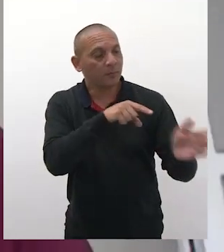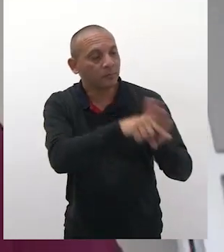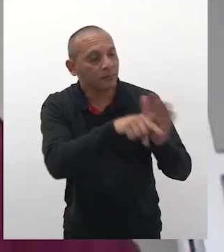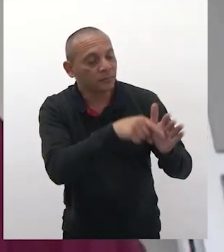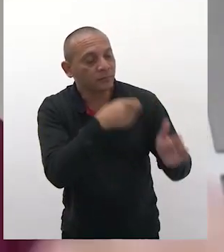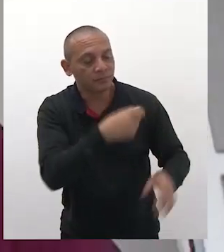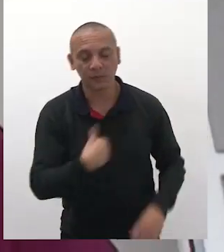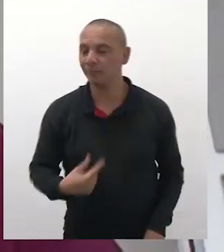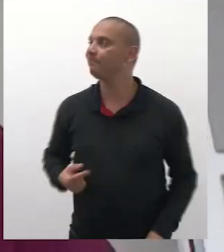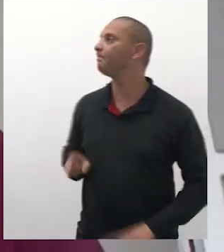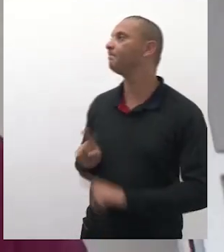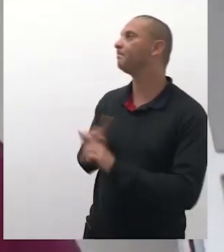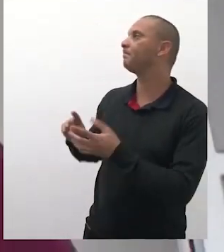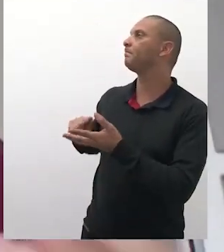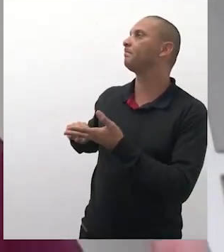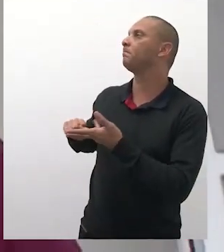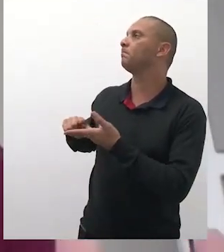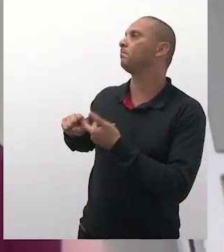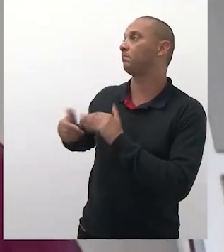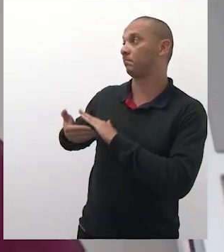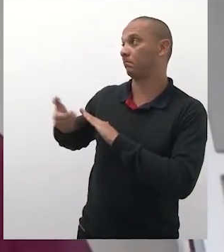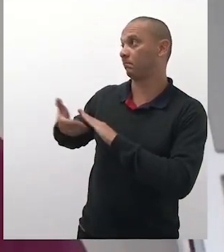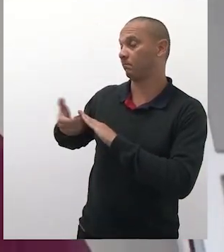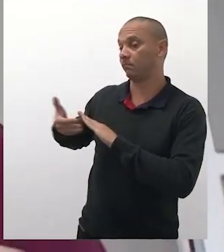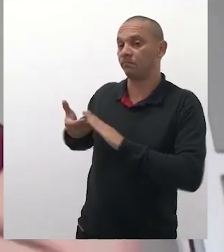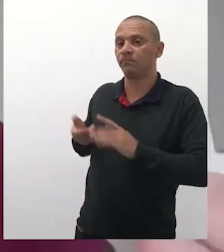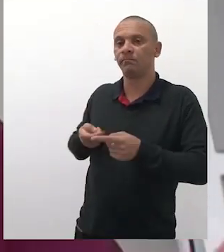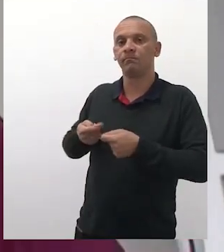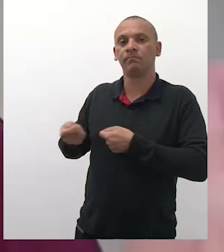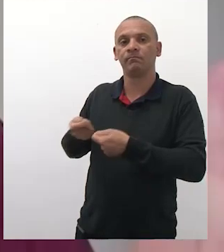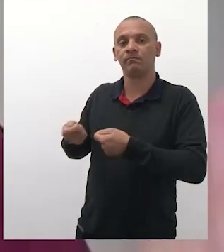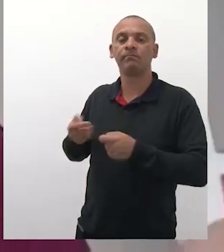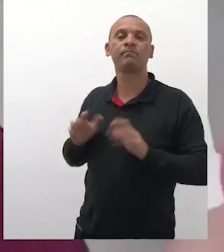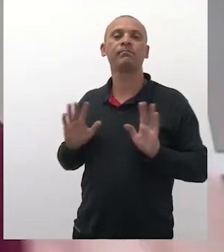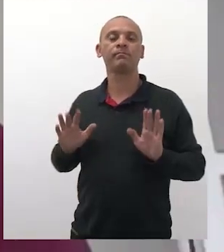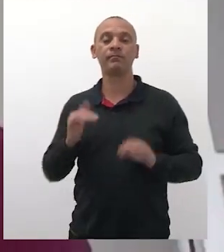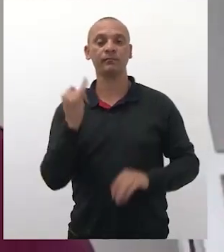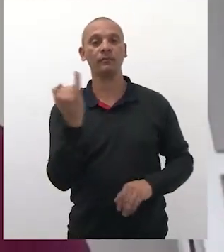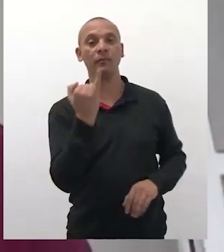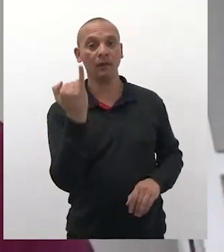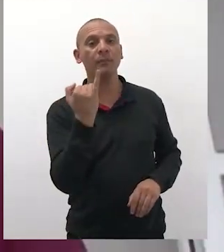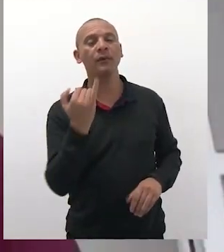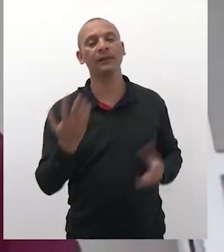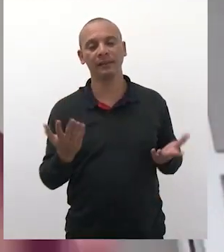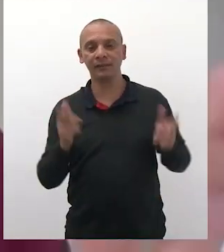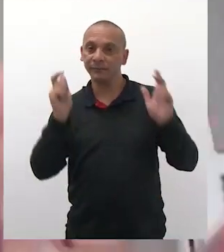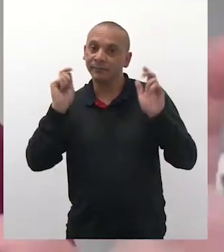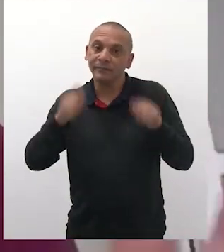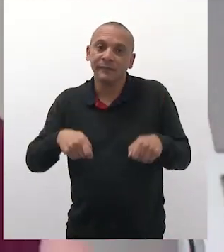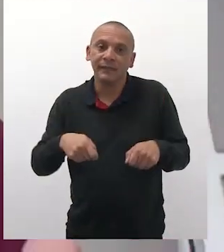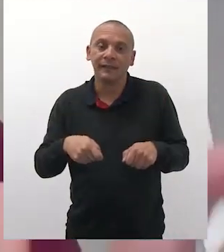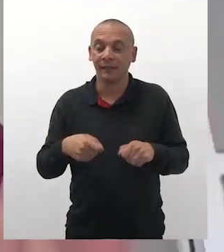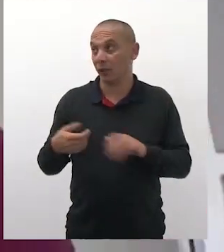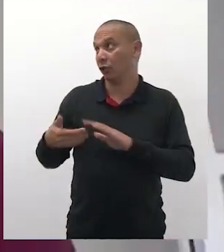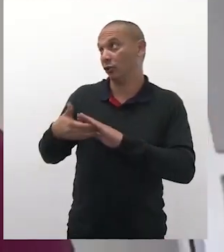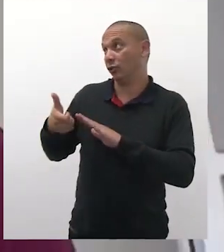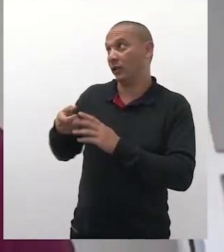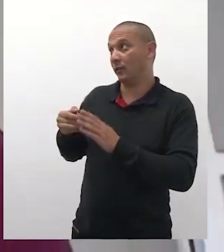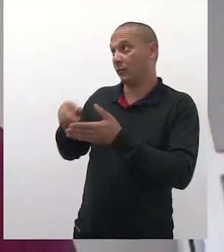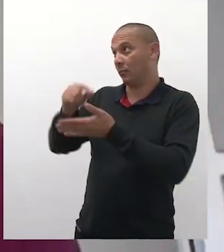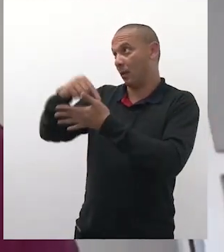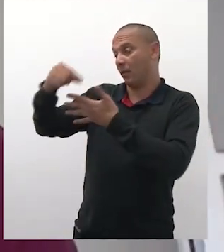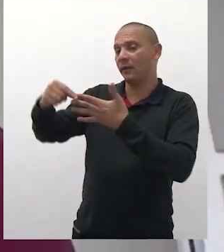disser, não, tira isso, a gente tem que tentar negociar. Não, mas eu acho que é importante isso. Não, tira porque a gente